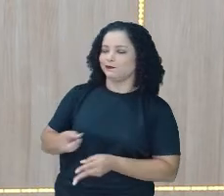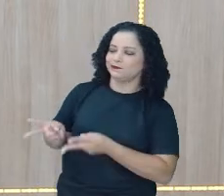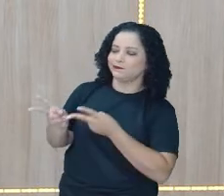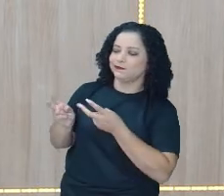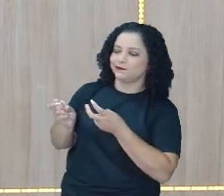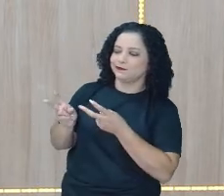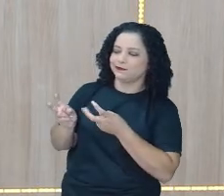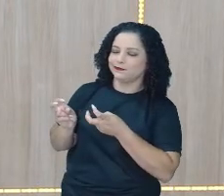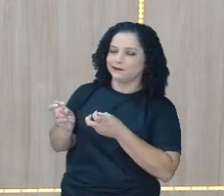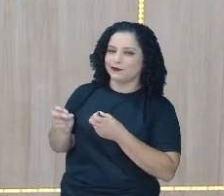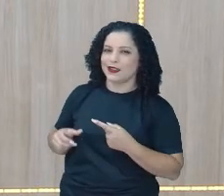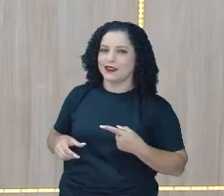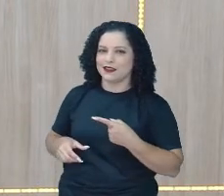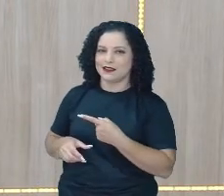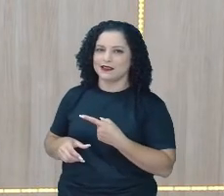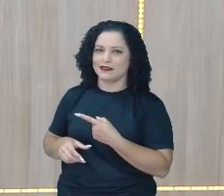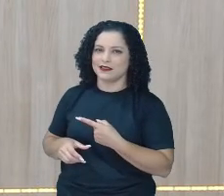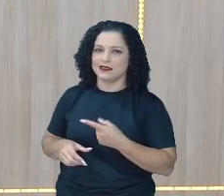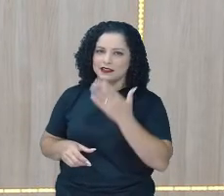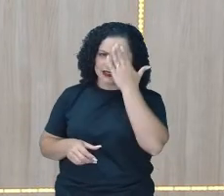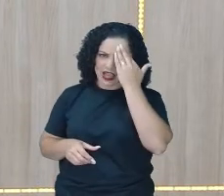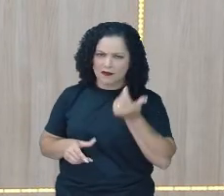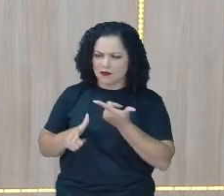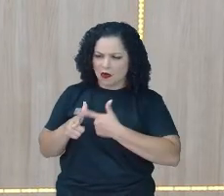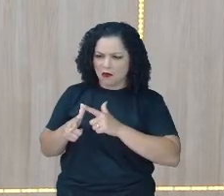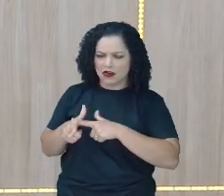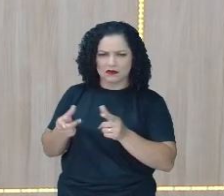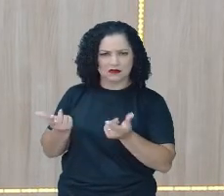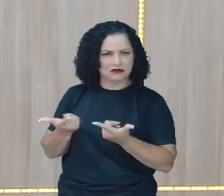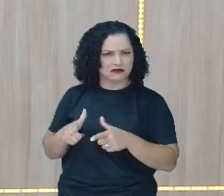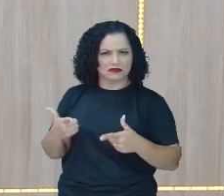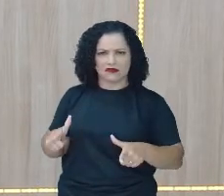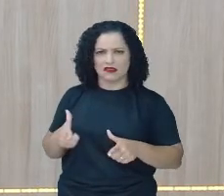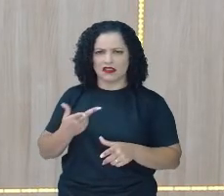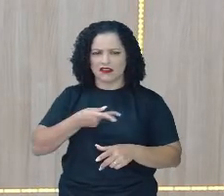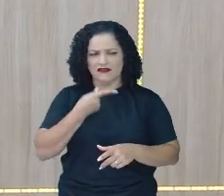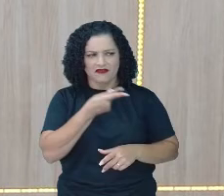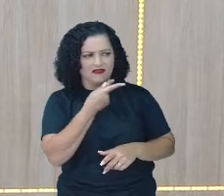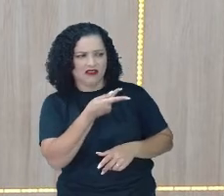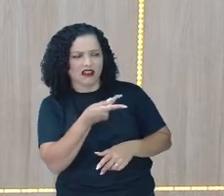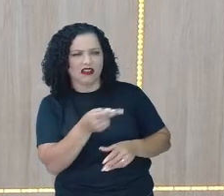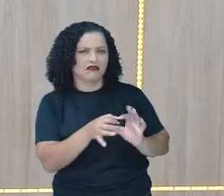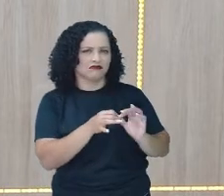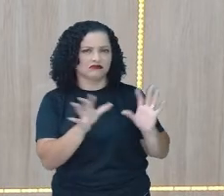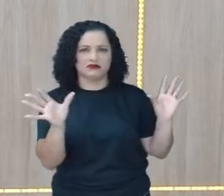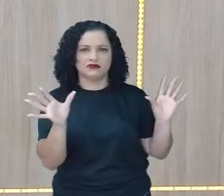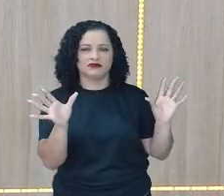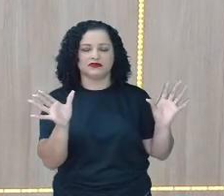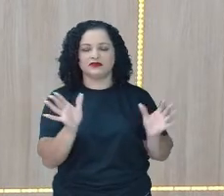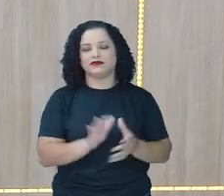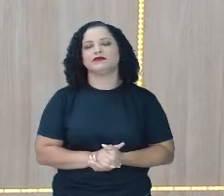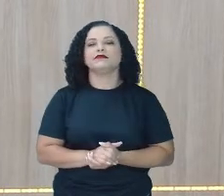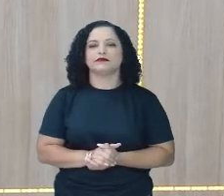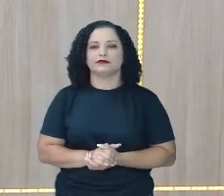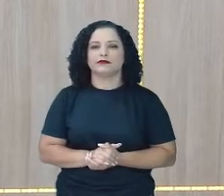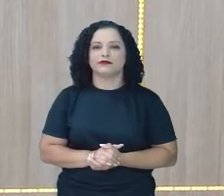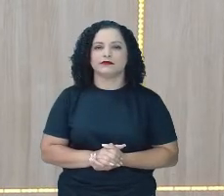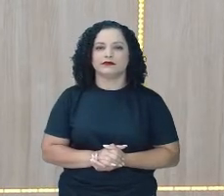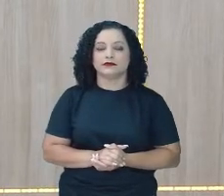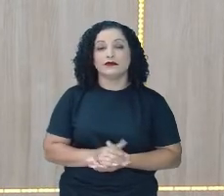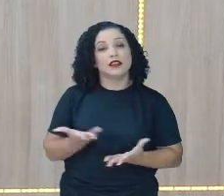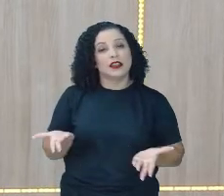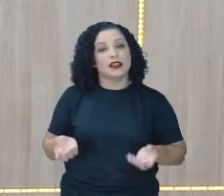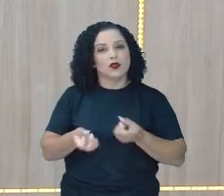é, não vai ter problema se você falar algo na frente dele que não seria conveniente